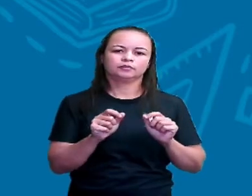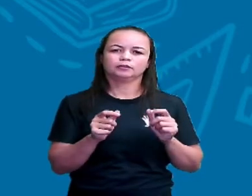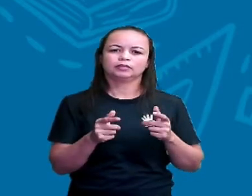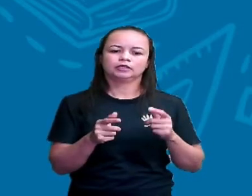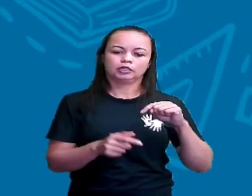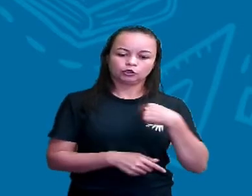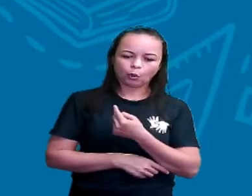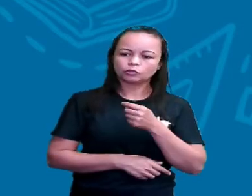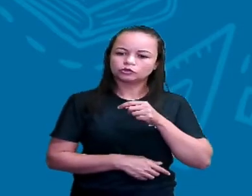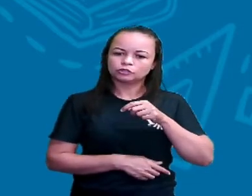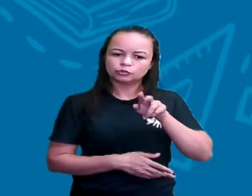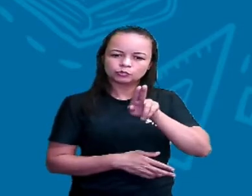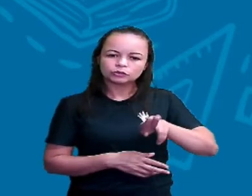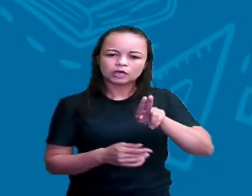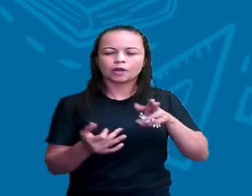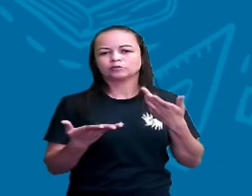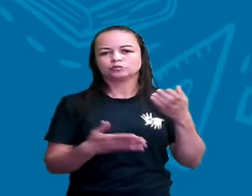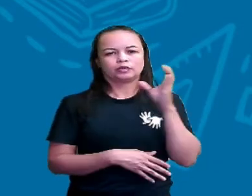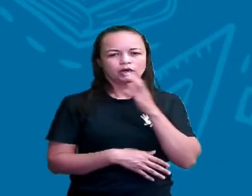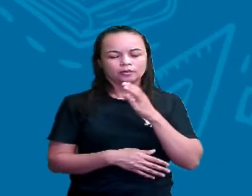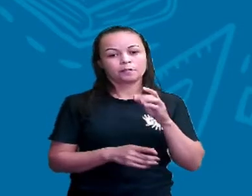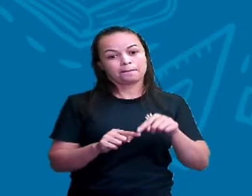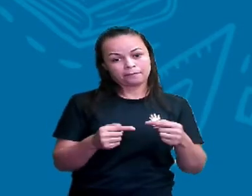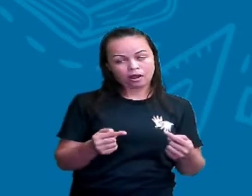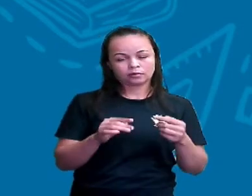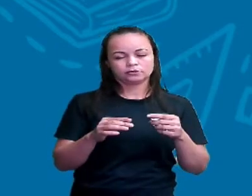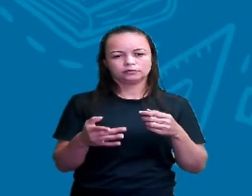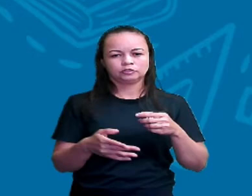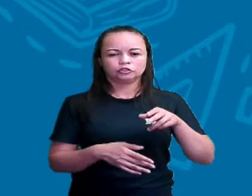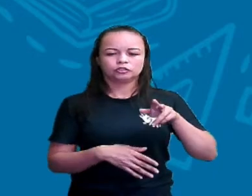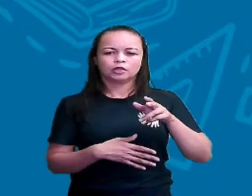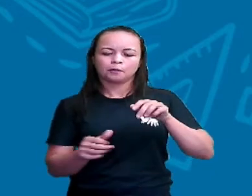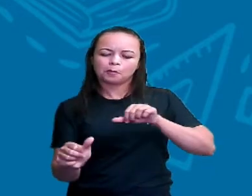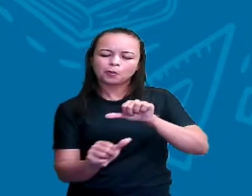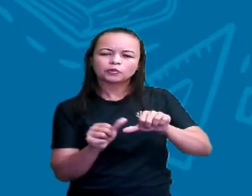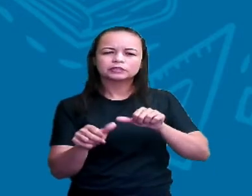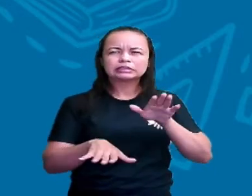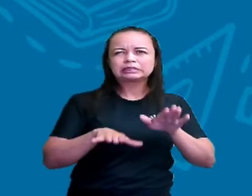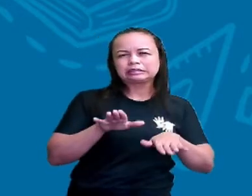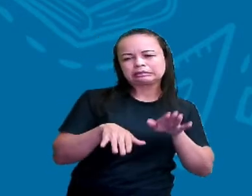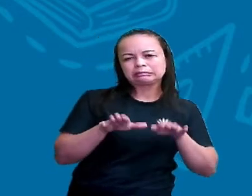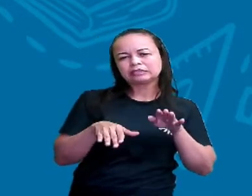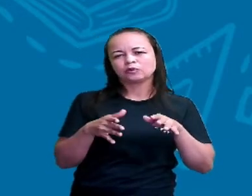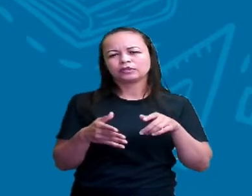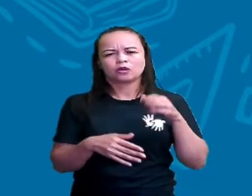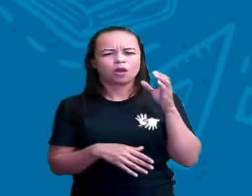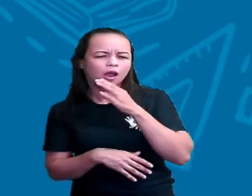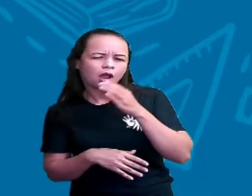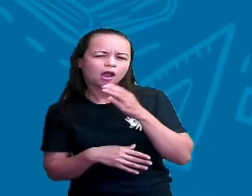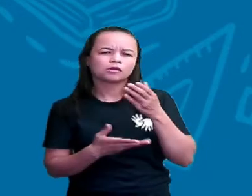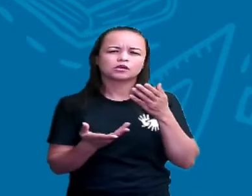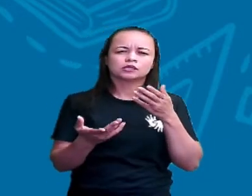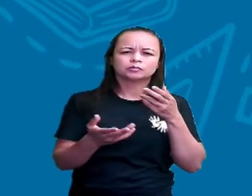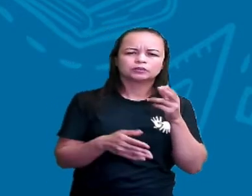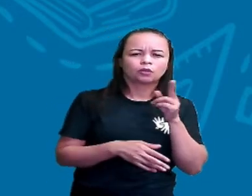mais rápido, mas existem mudanças que levam tempo mais ou menos, né? Nem tão rápido, nem tão